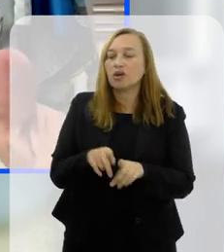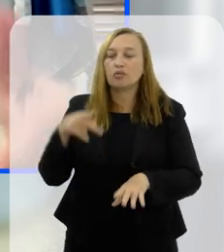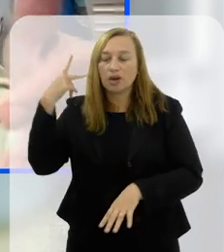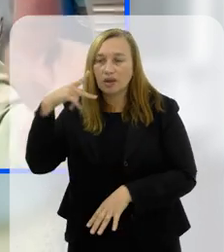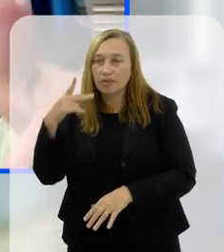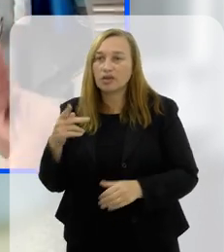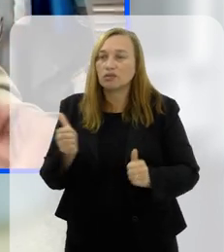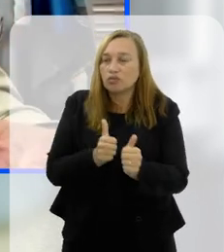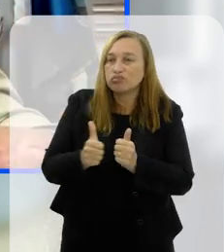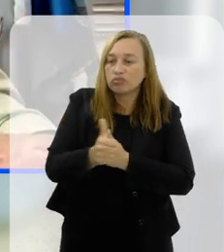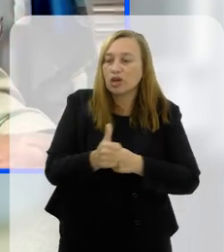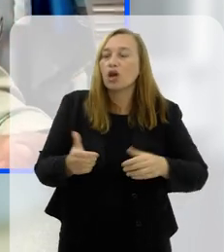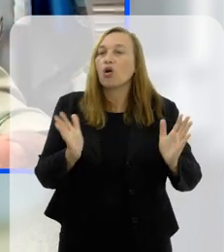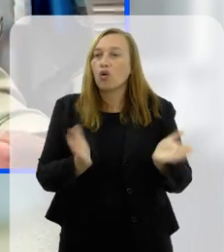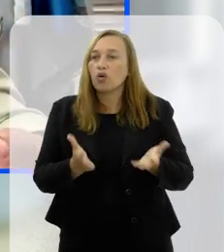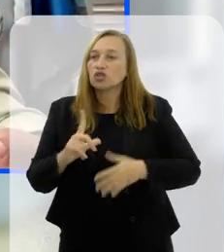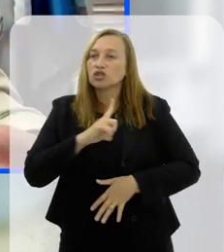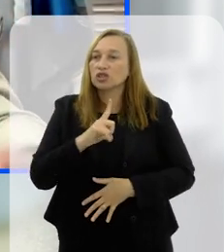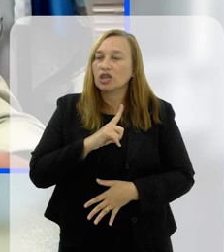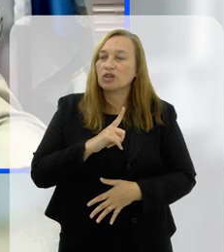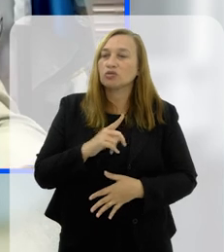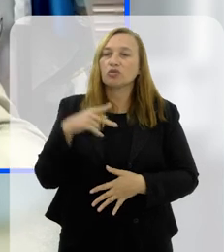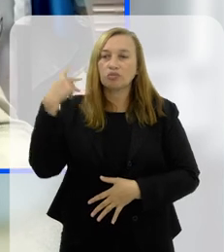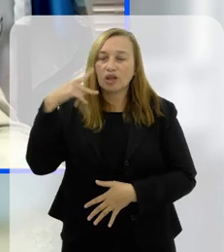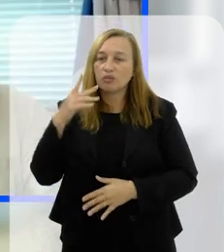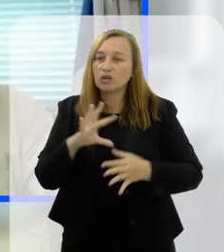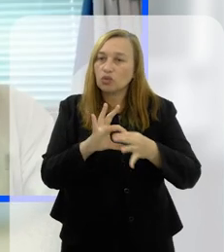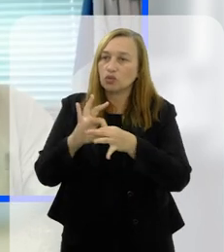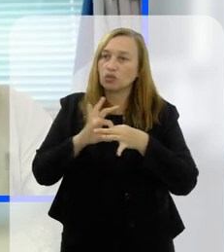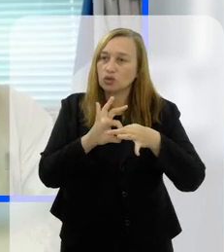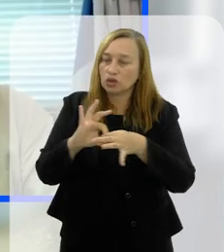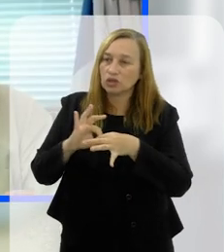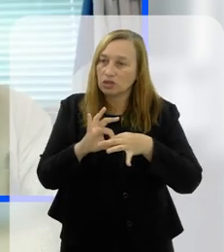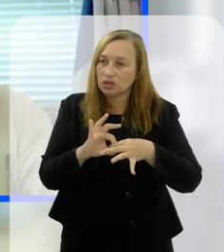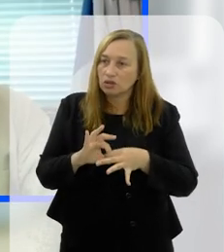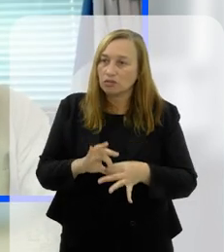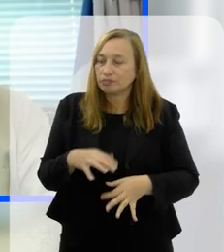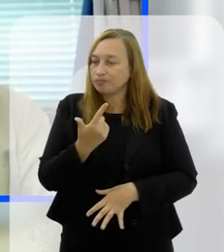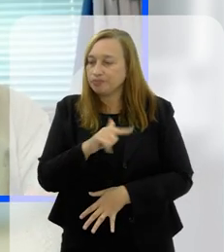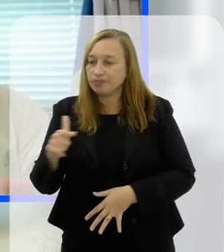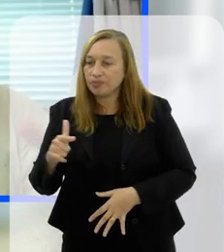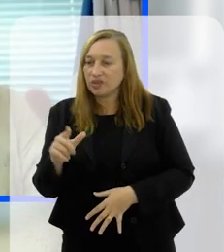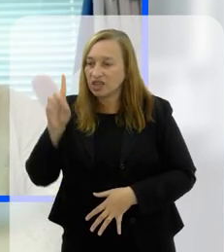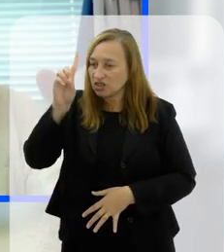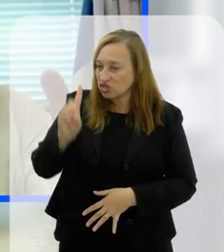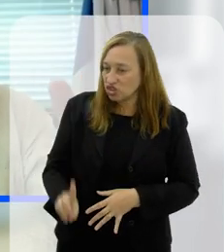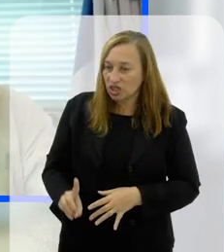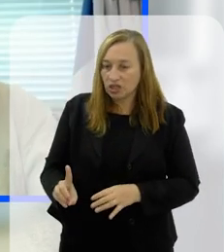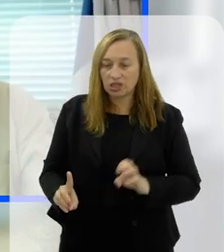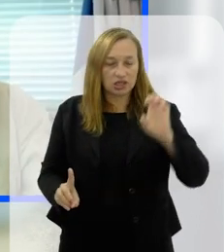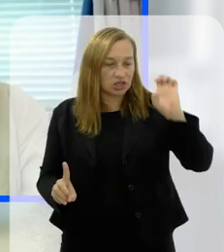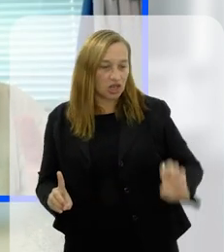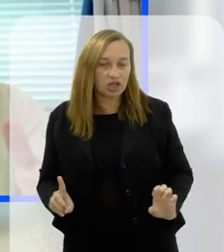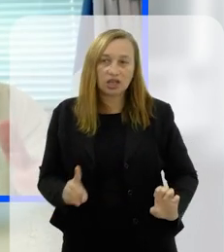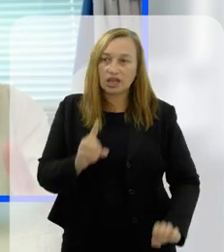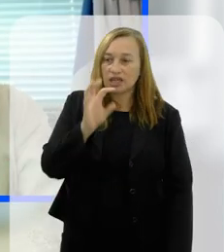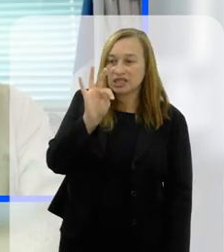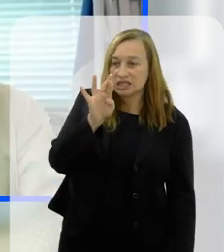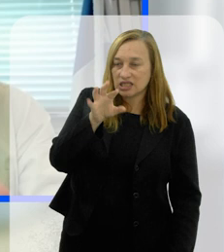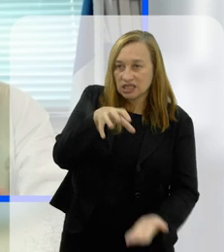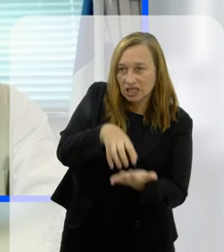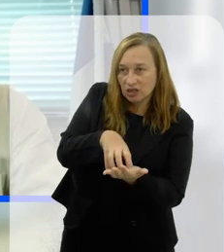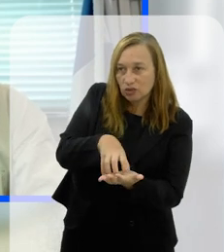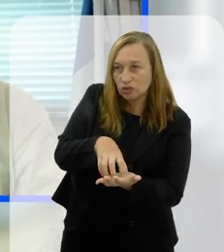Parlamento também tá uma ah hoje nós temos um Parlamento unido não tem direita nem nem